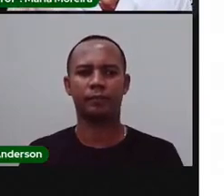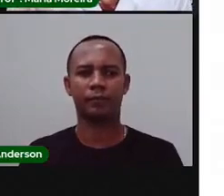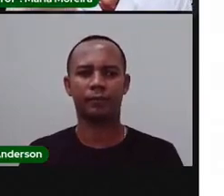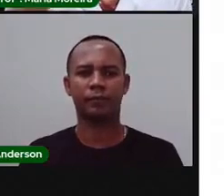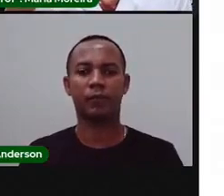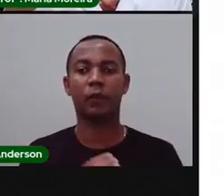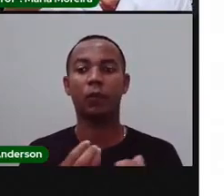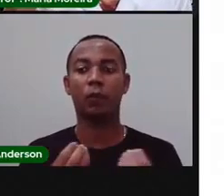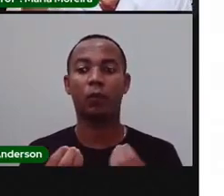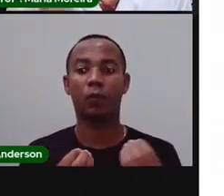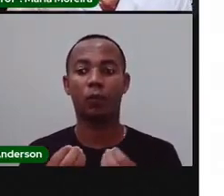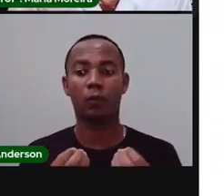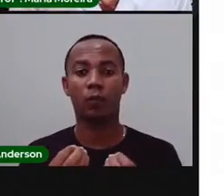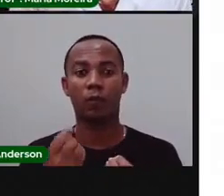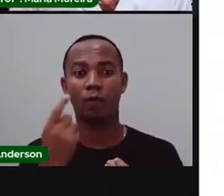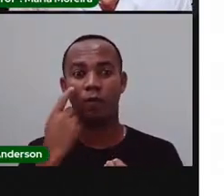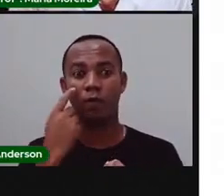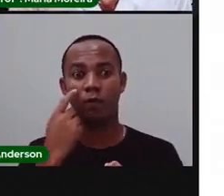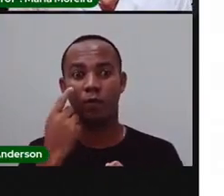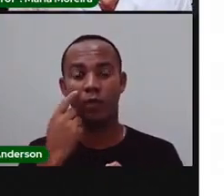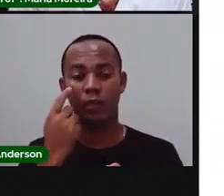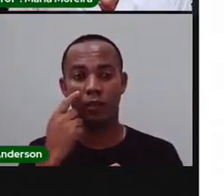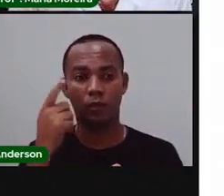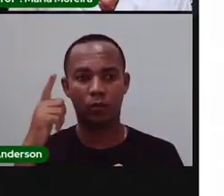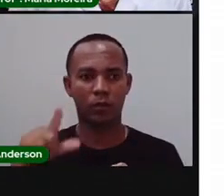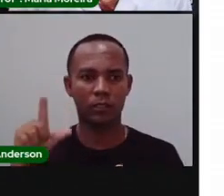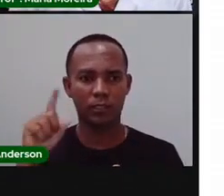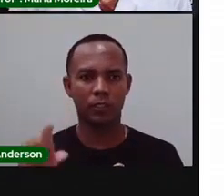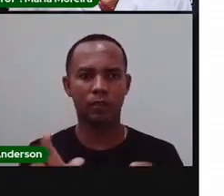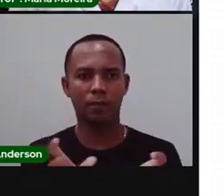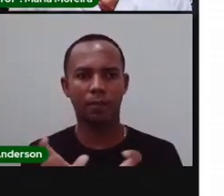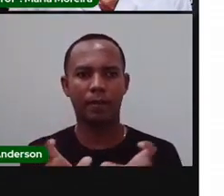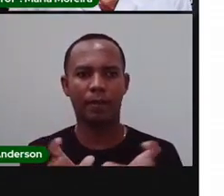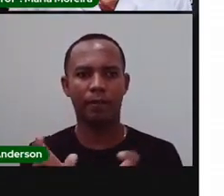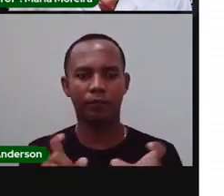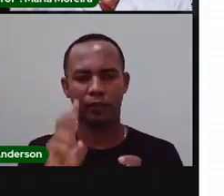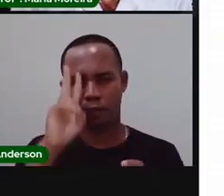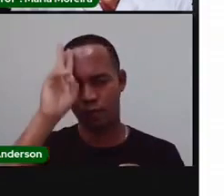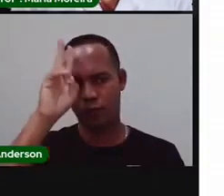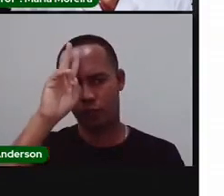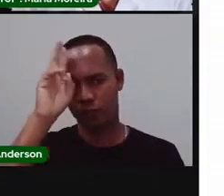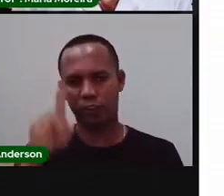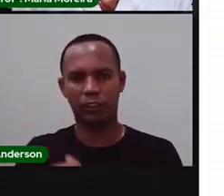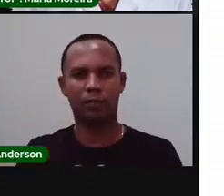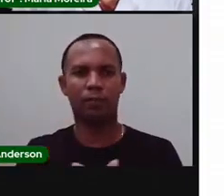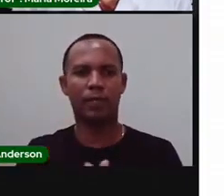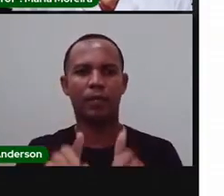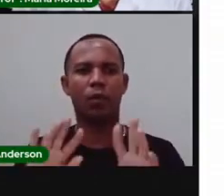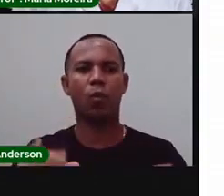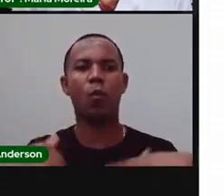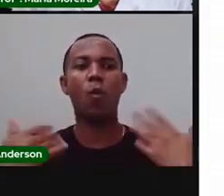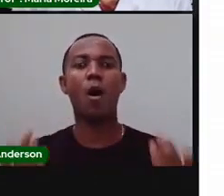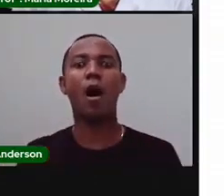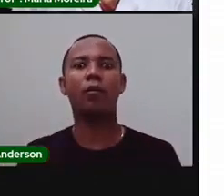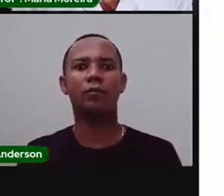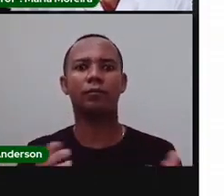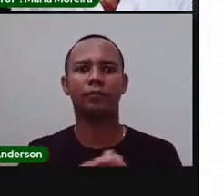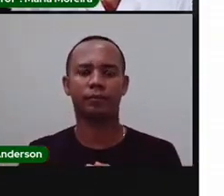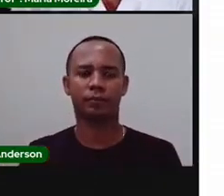carinho. E aí eu vou descobrir quem é a minha sílaba mais forte. E qual a